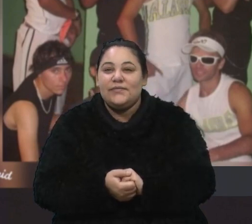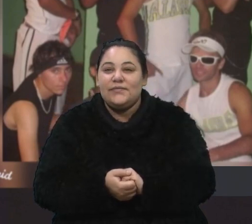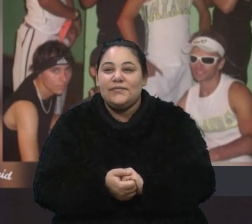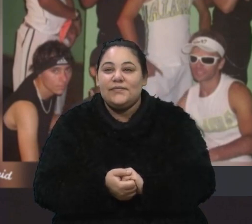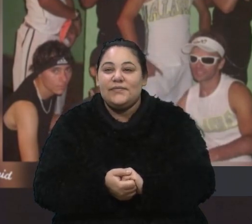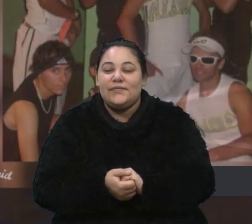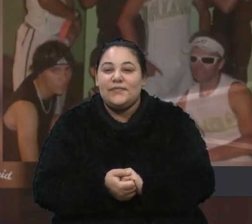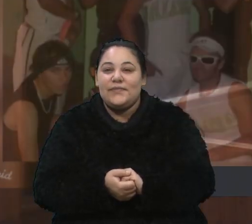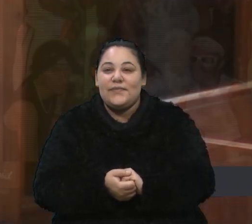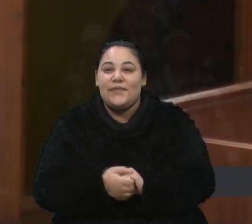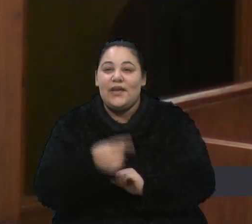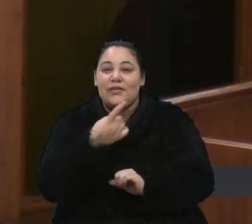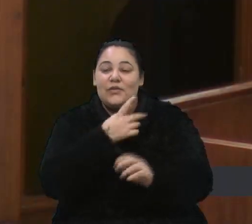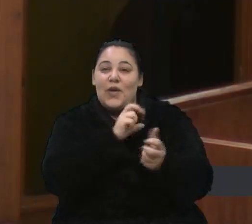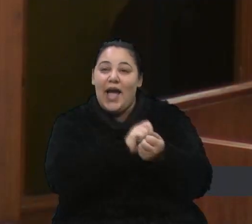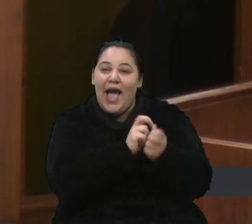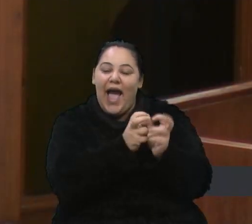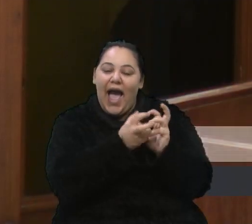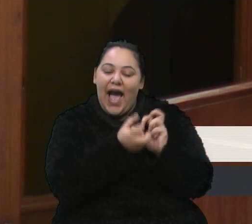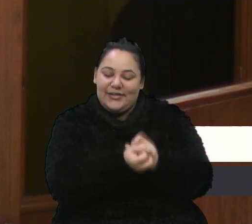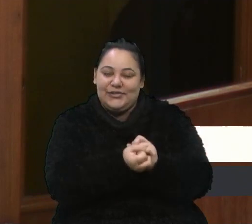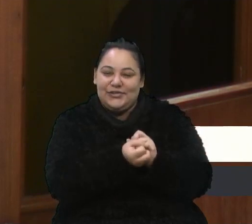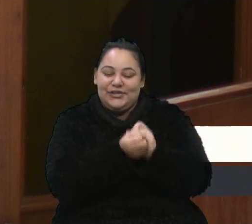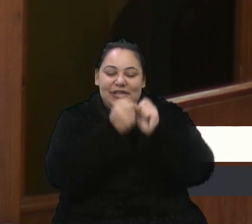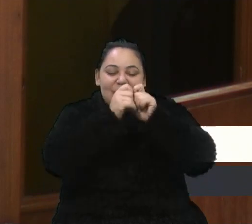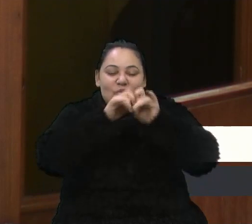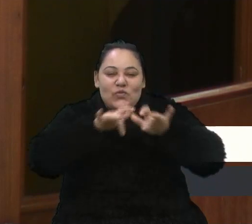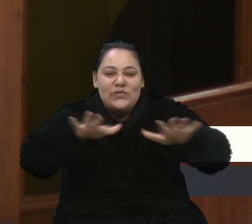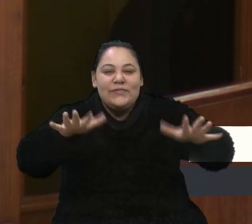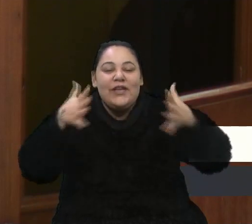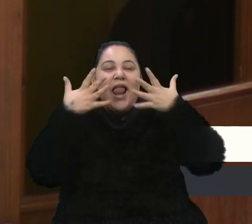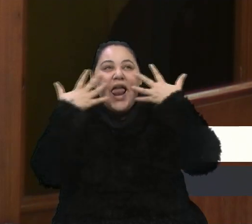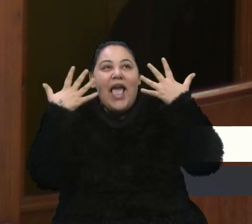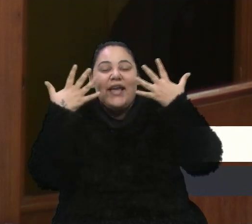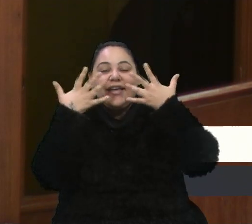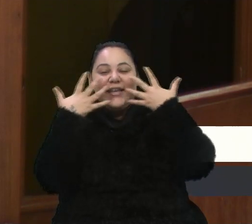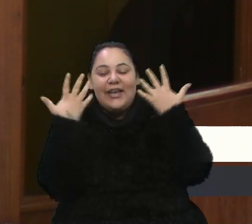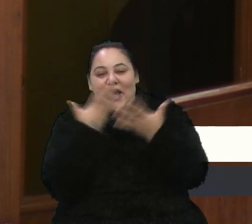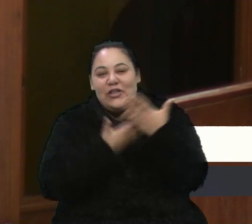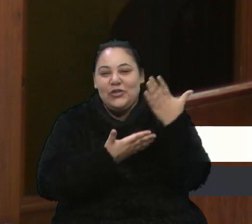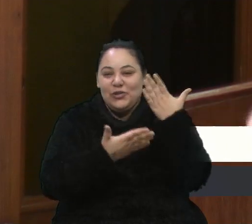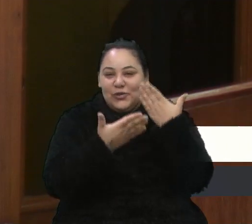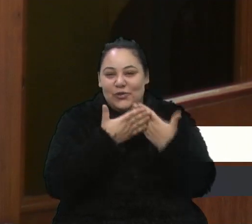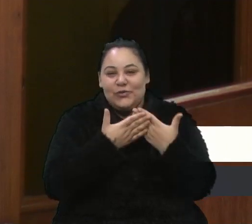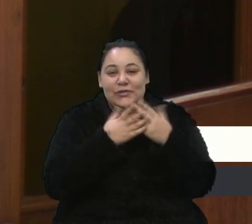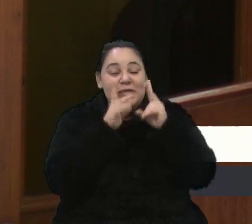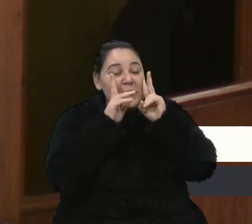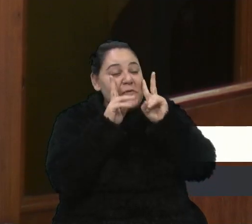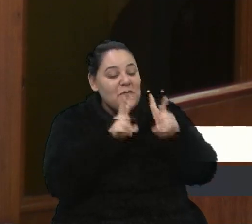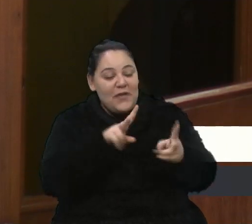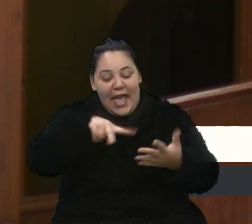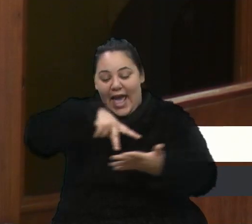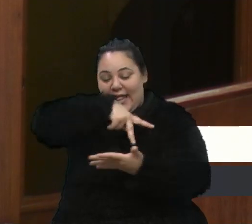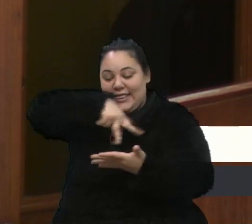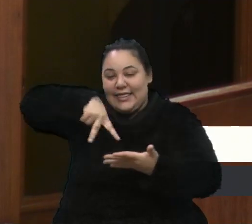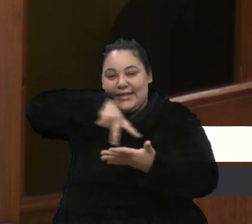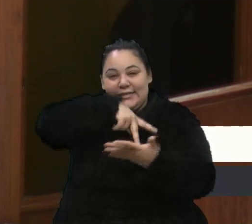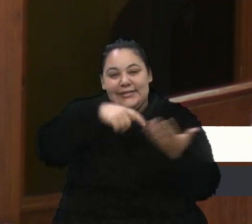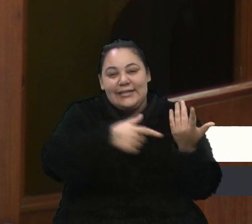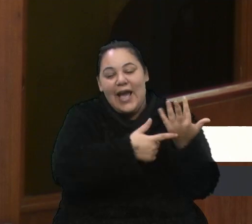arte transmite alegria a todos aqueles que vê a dança e a arte